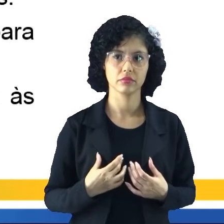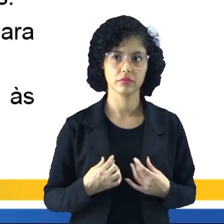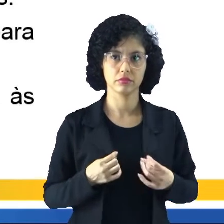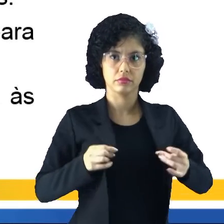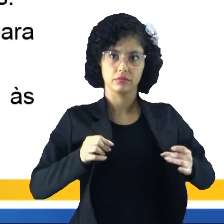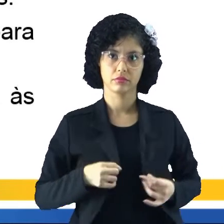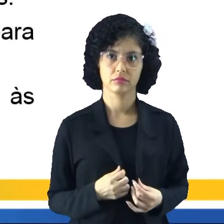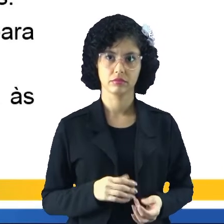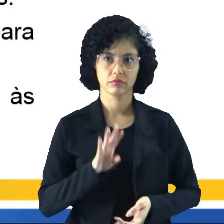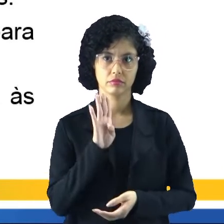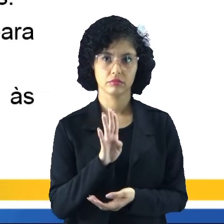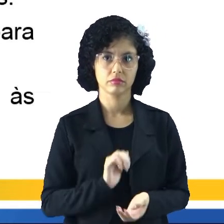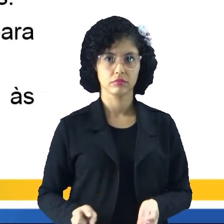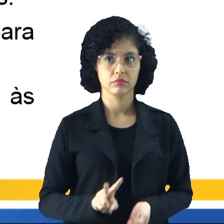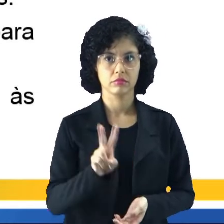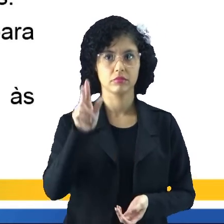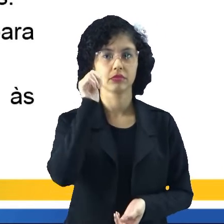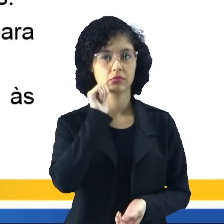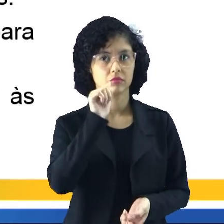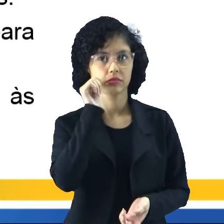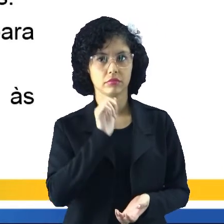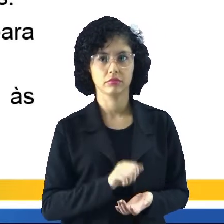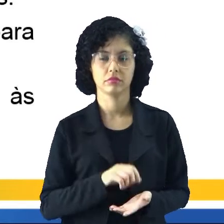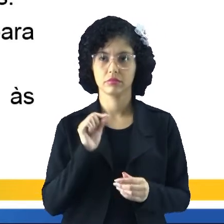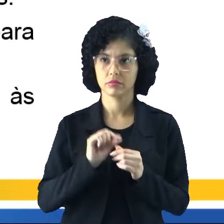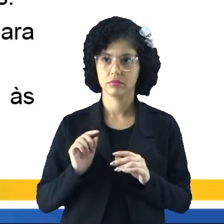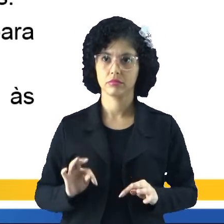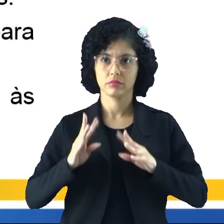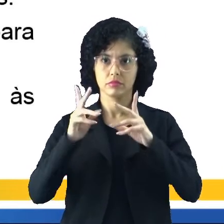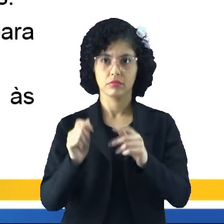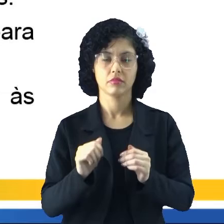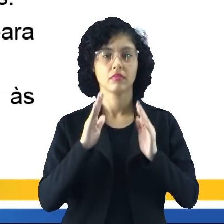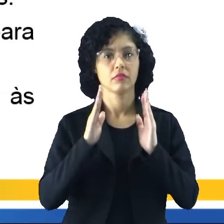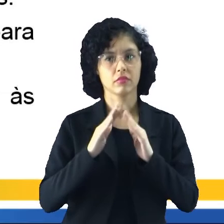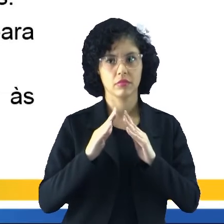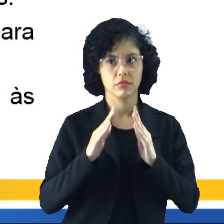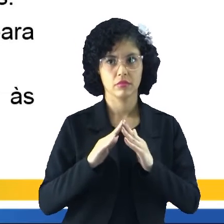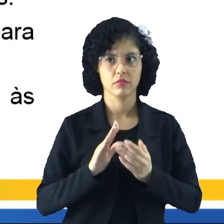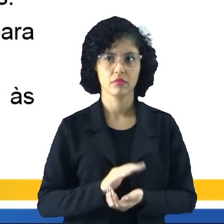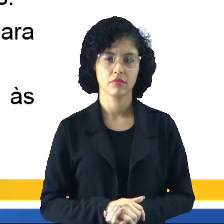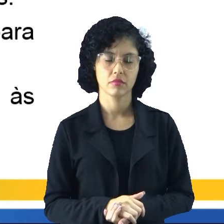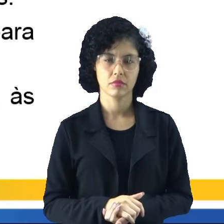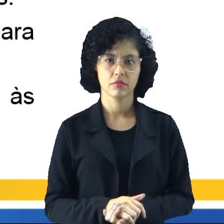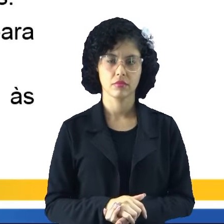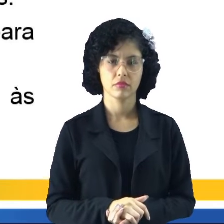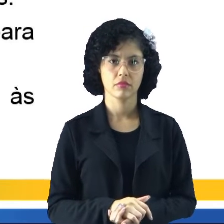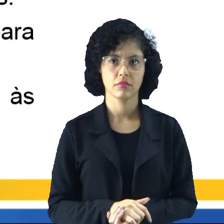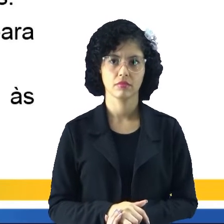domésticas. B, valorização das mulheres que realizam todas as tarefas domésticas.